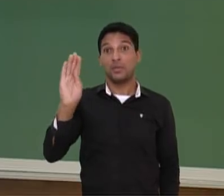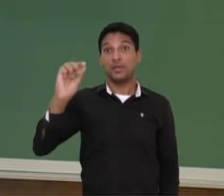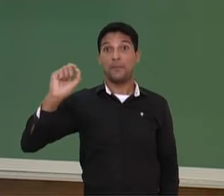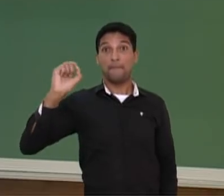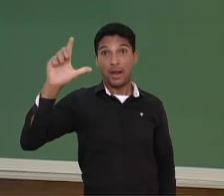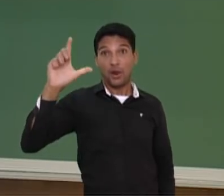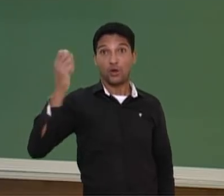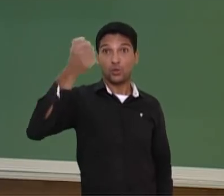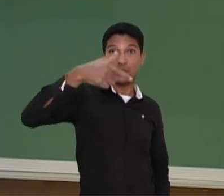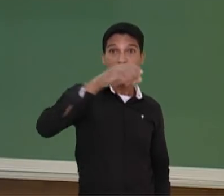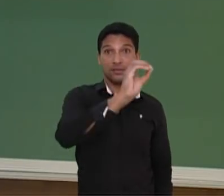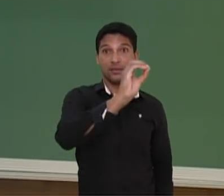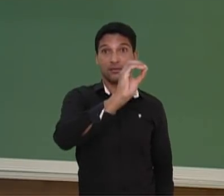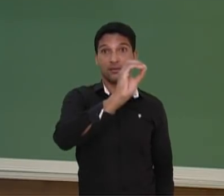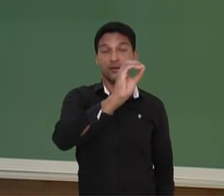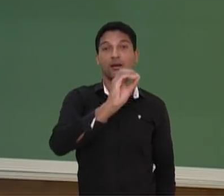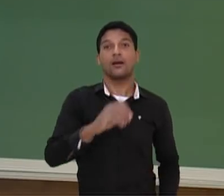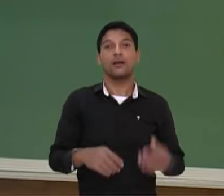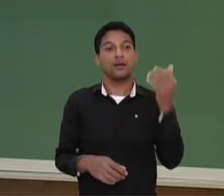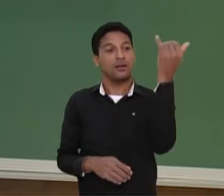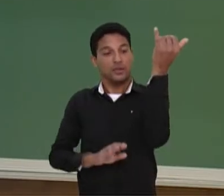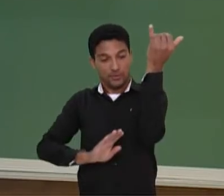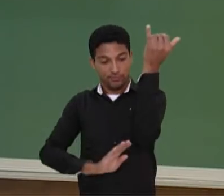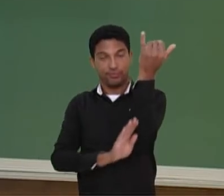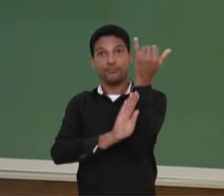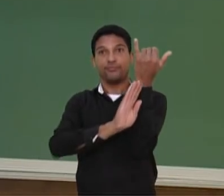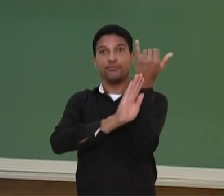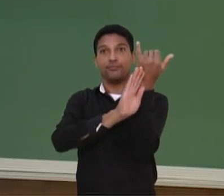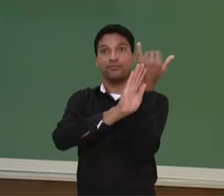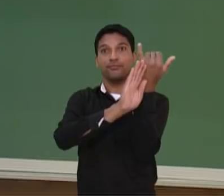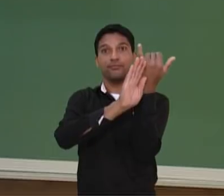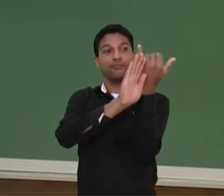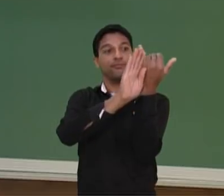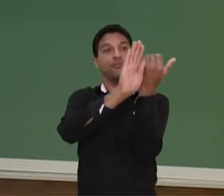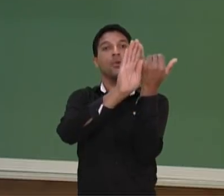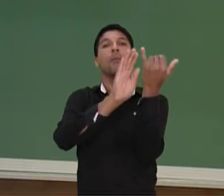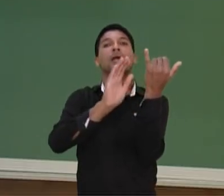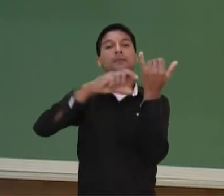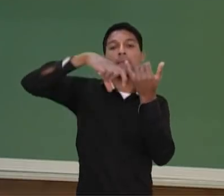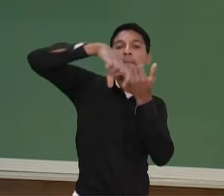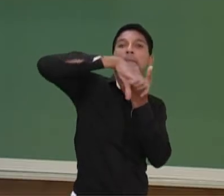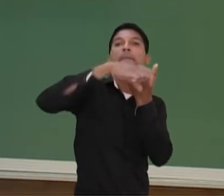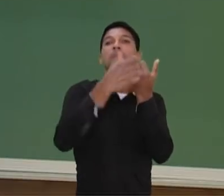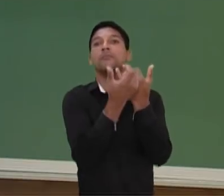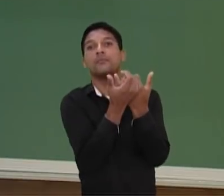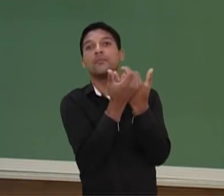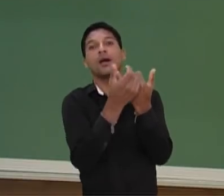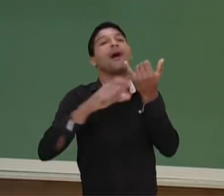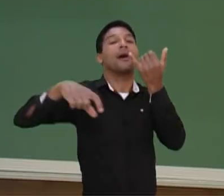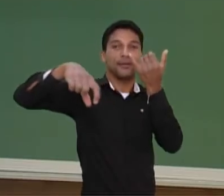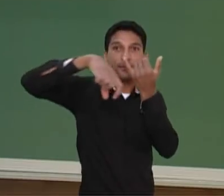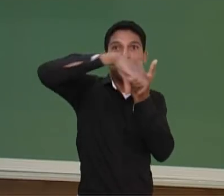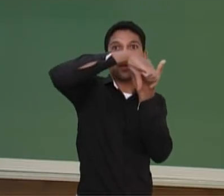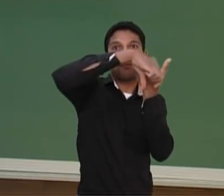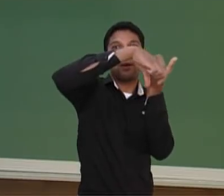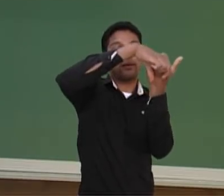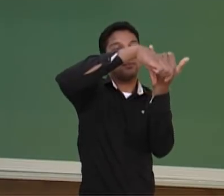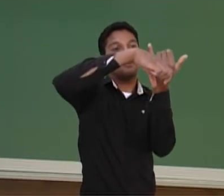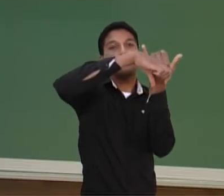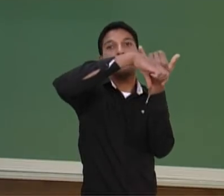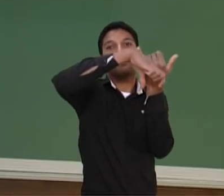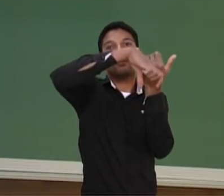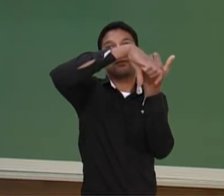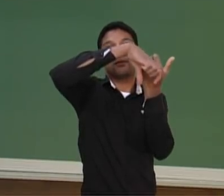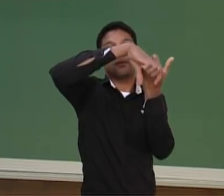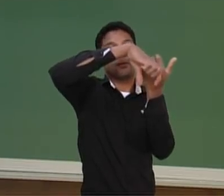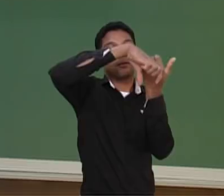também. Com cavidade voltada para baixo ou para cima. concavidade voltada para baixo. Se a concavidade voltada é para